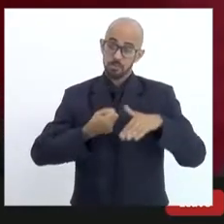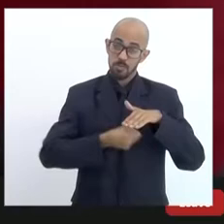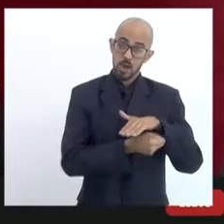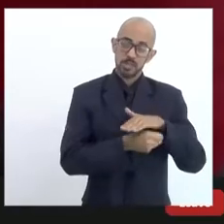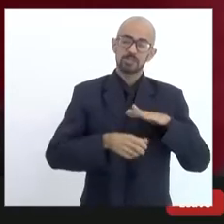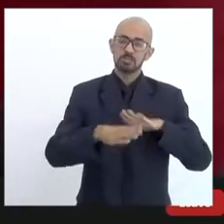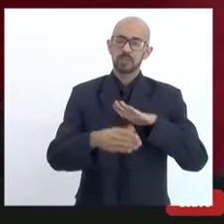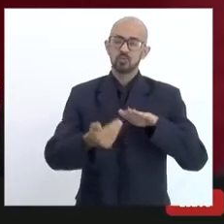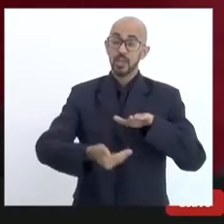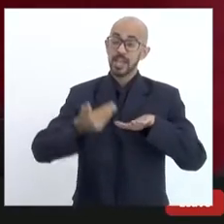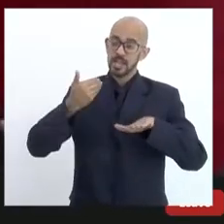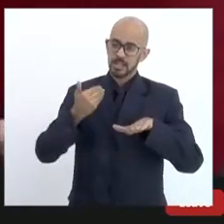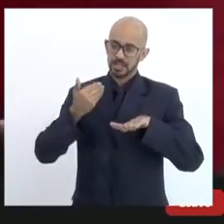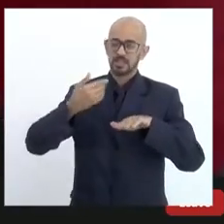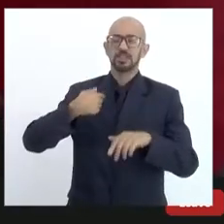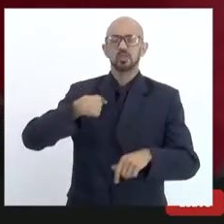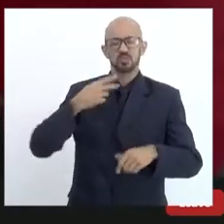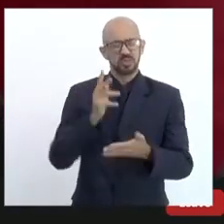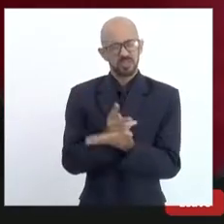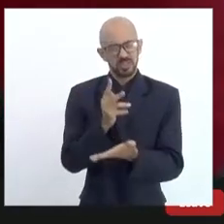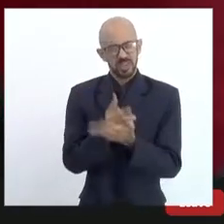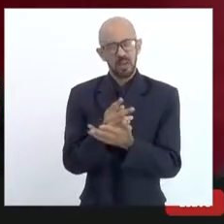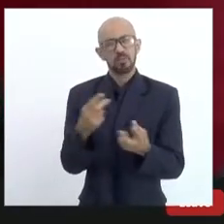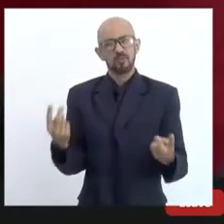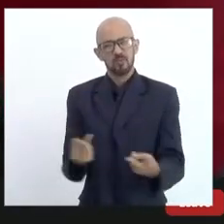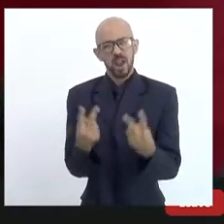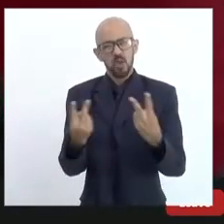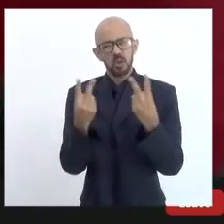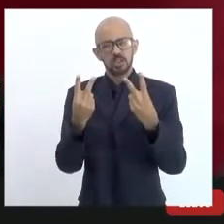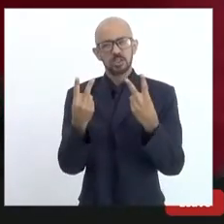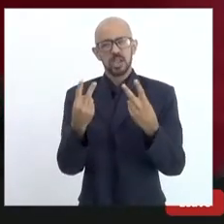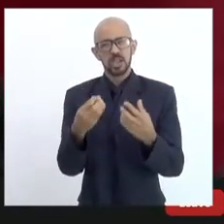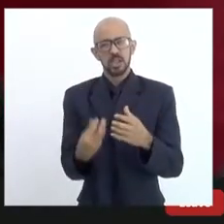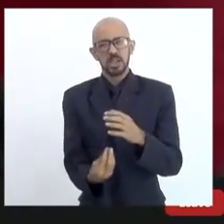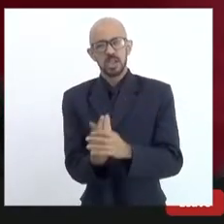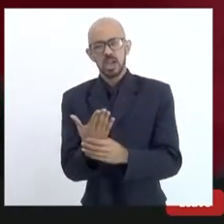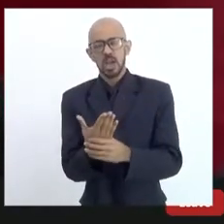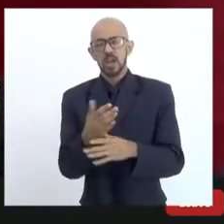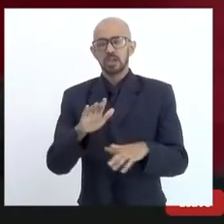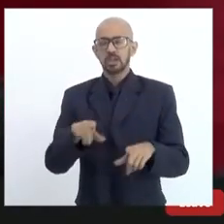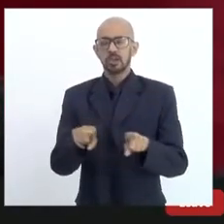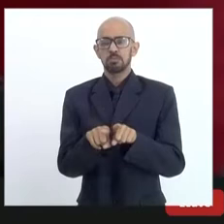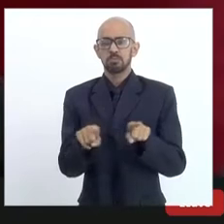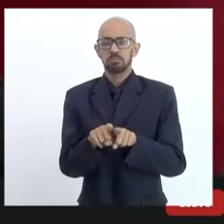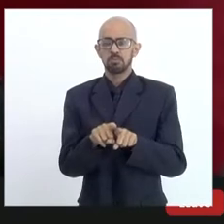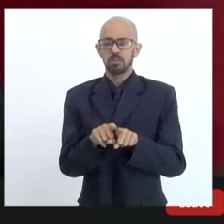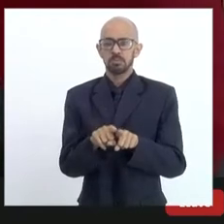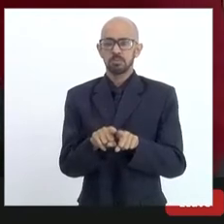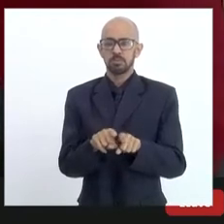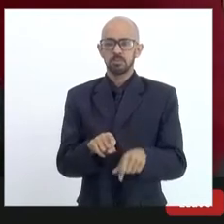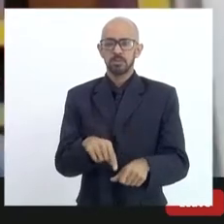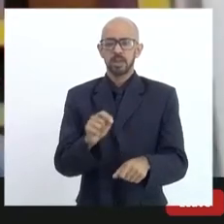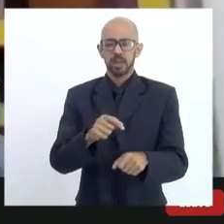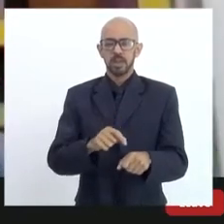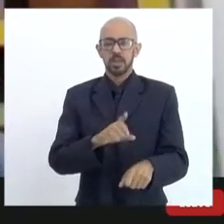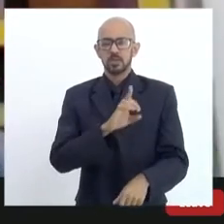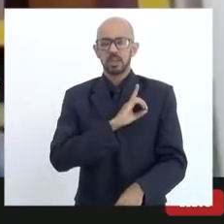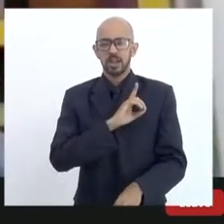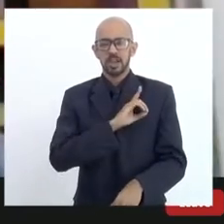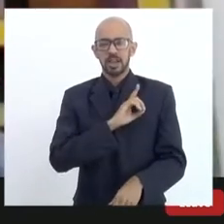eu sempre valorizei, quero registrar aqui a figura do delegado Henrique Pessoa, que foi muito Boa. importante